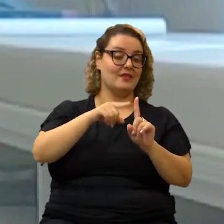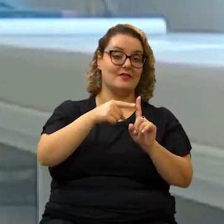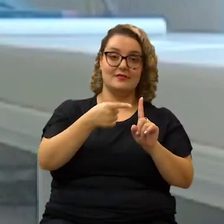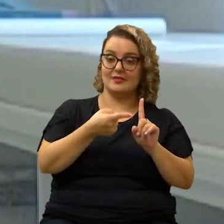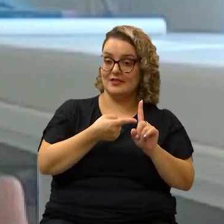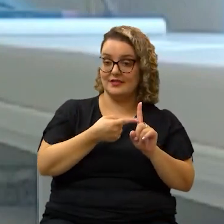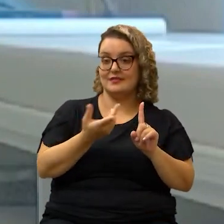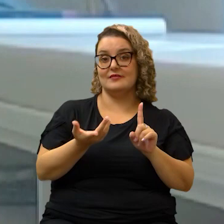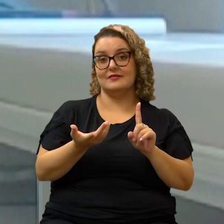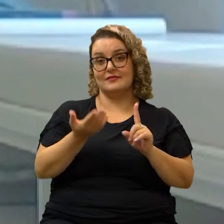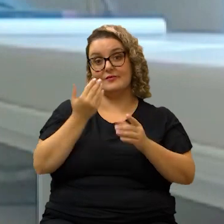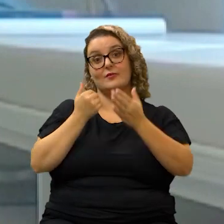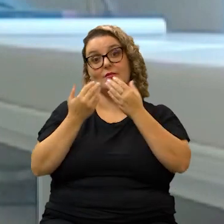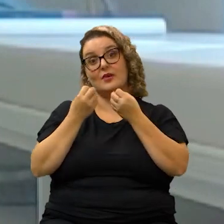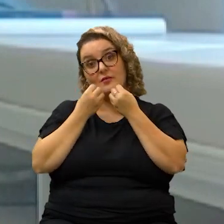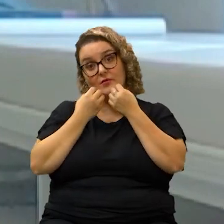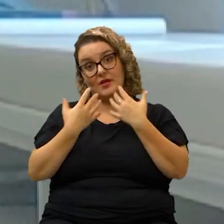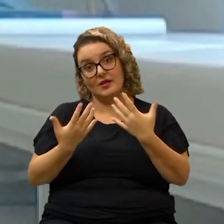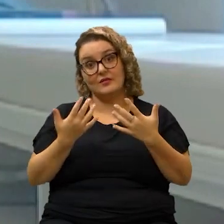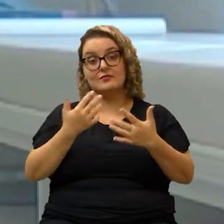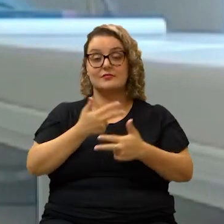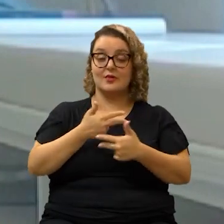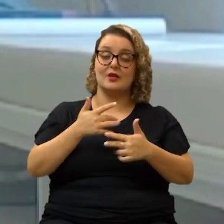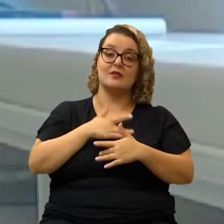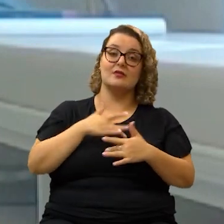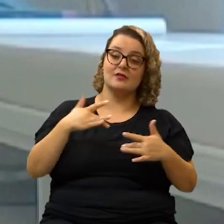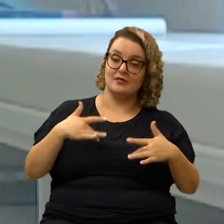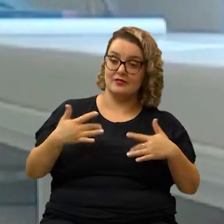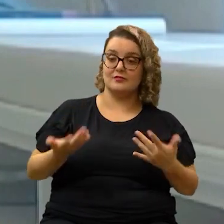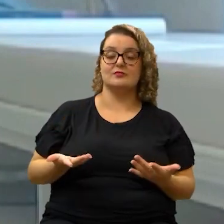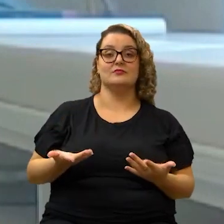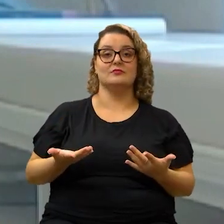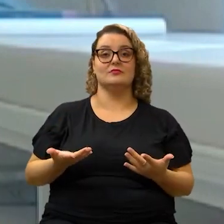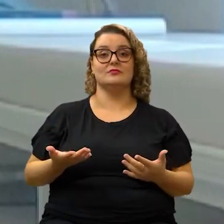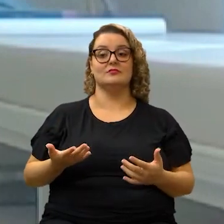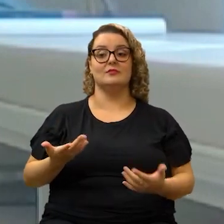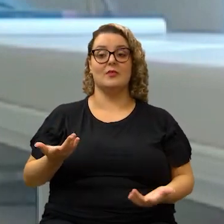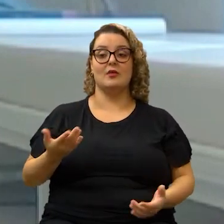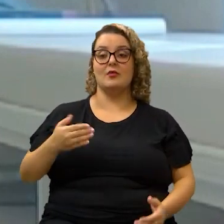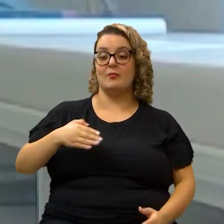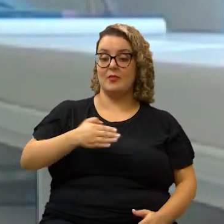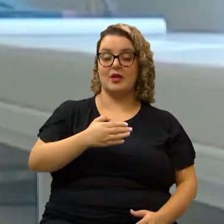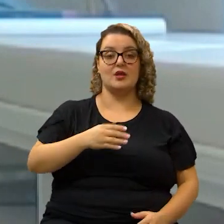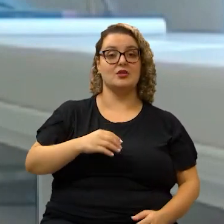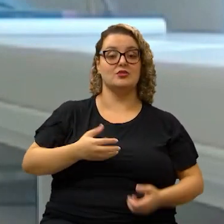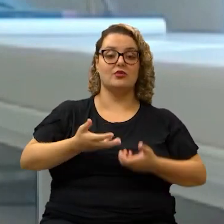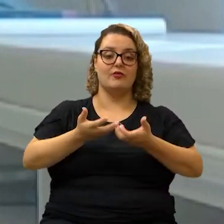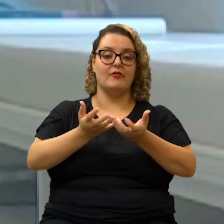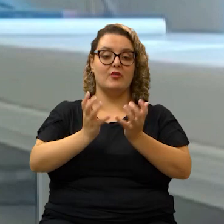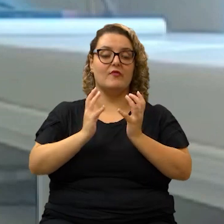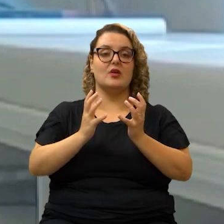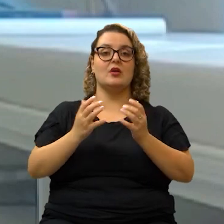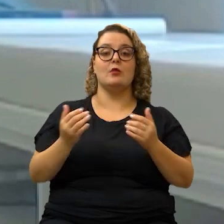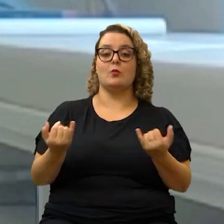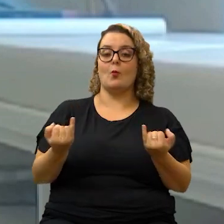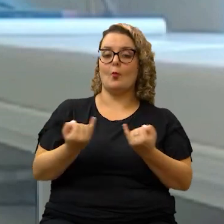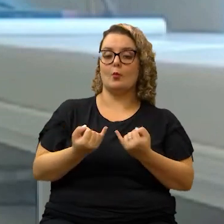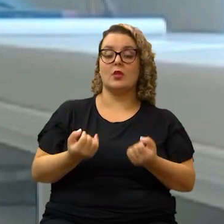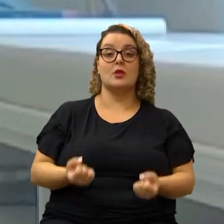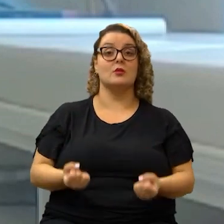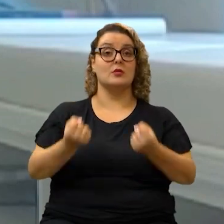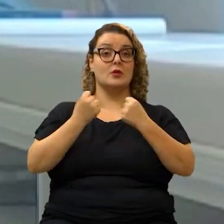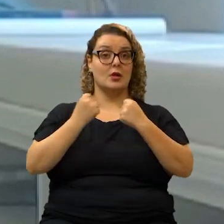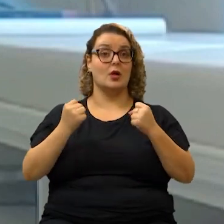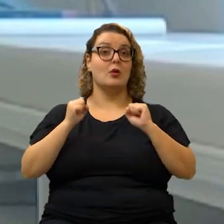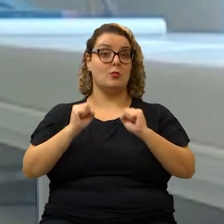folhas, perder peso, fazer exercício que eu possa fazer, mas está melhorando. Sempre existem situações